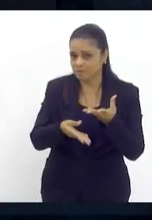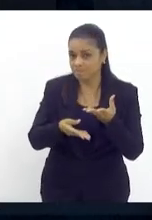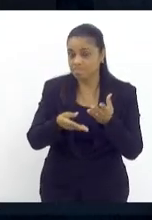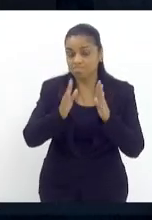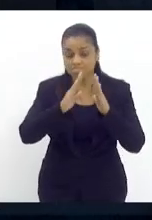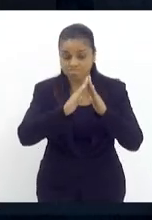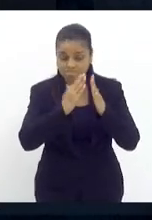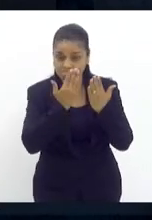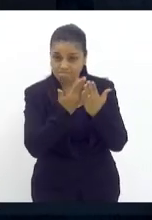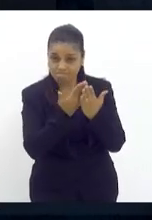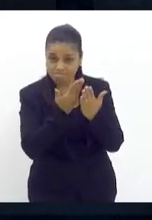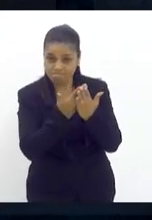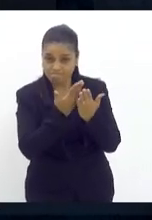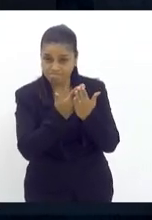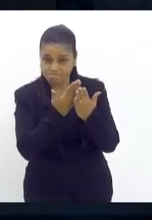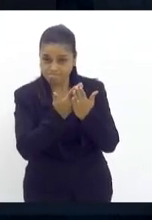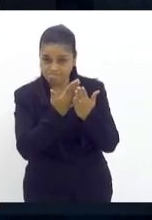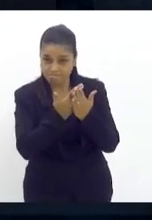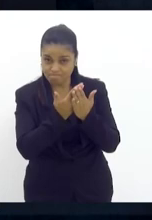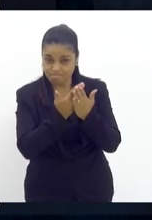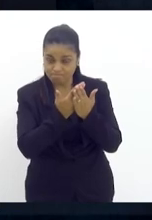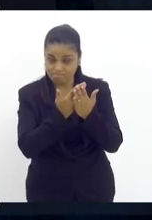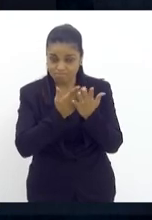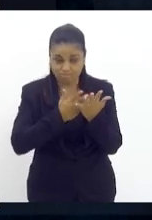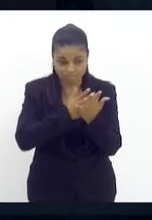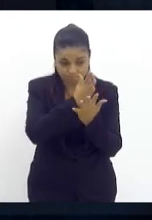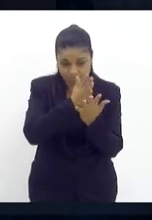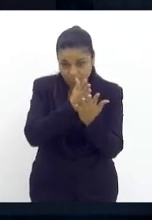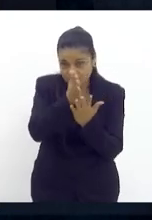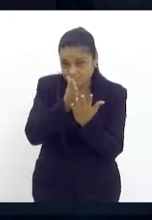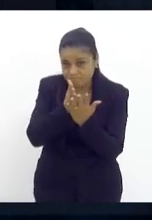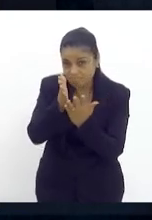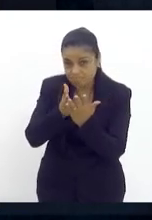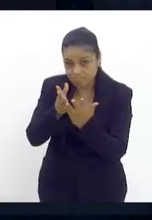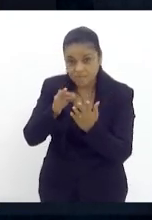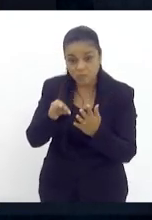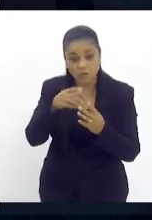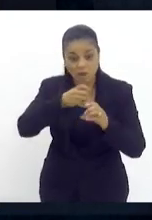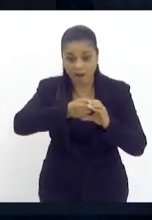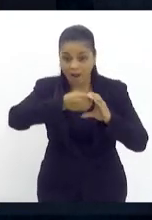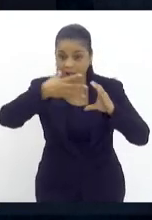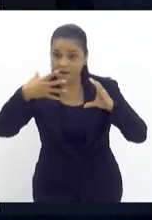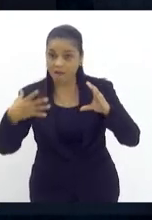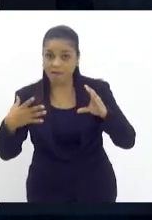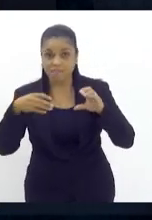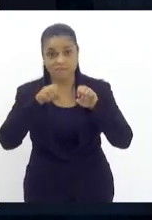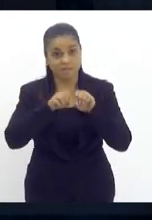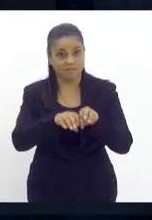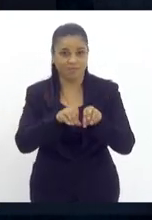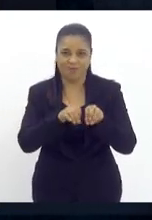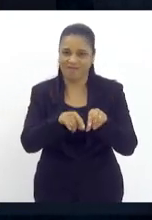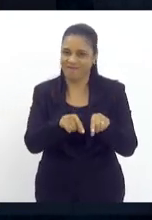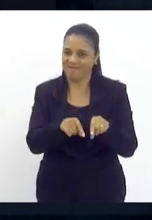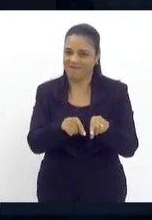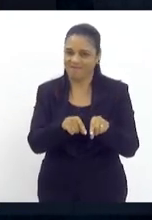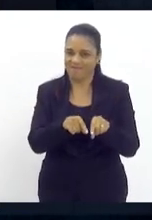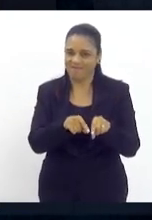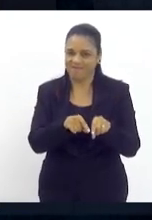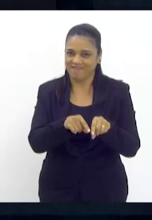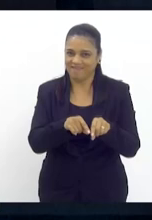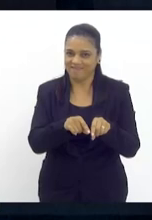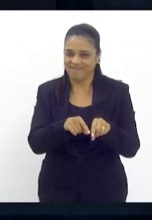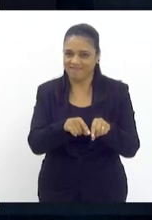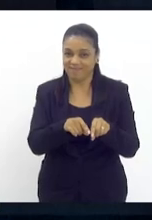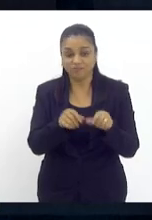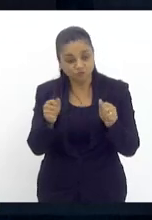que, né, se eu estou falando de todas as dimensões, ela vai ter que educar o caráter dessa criança. Ela vai ter,